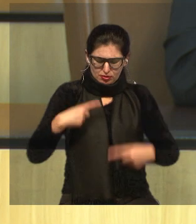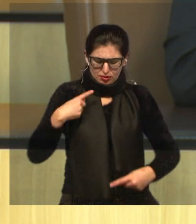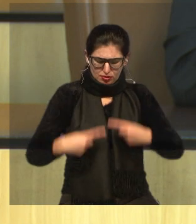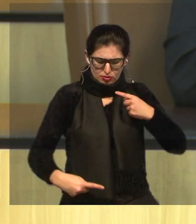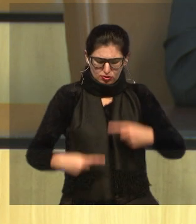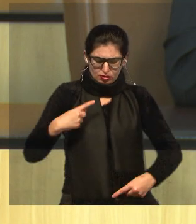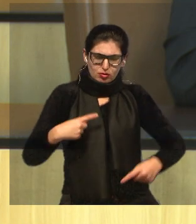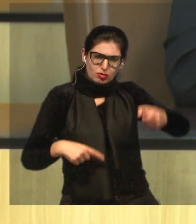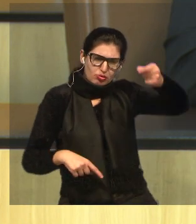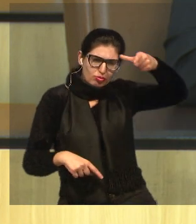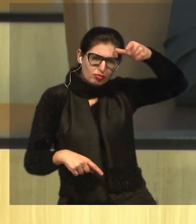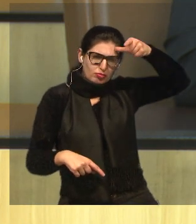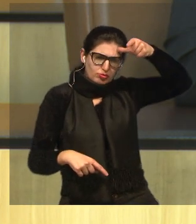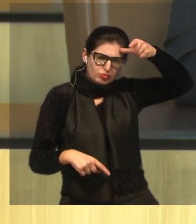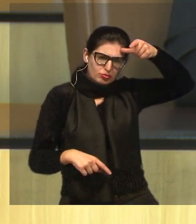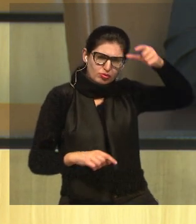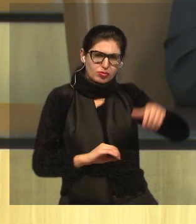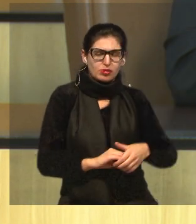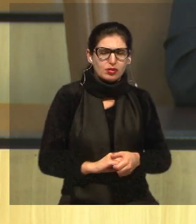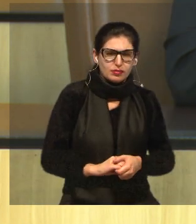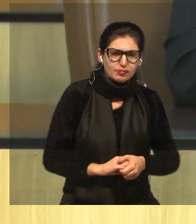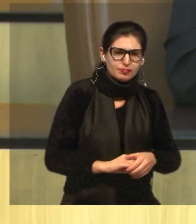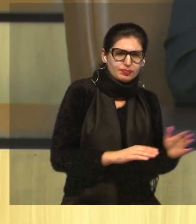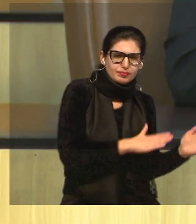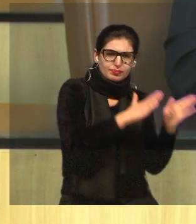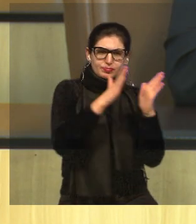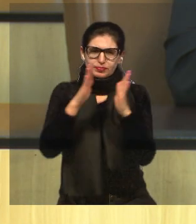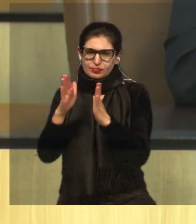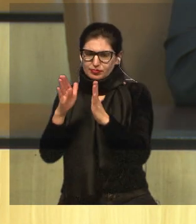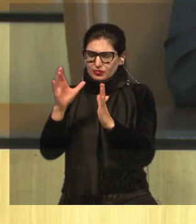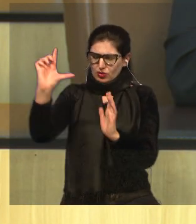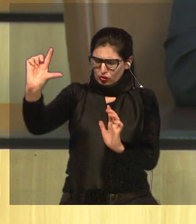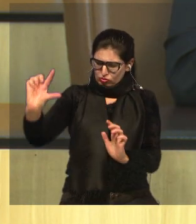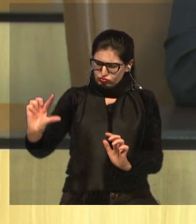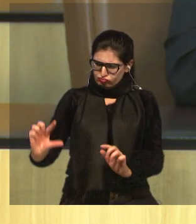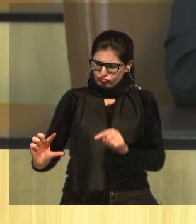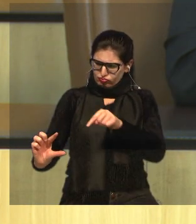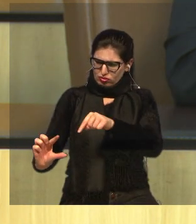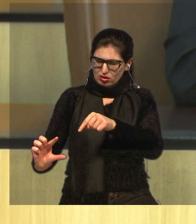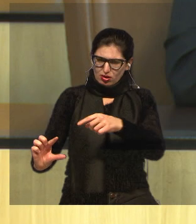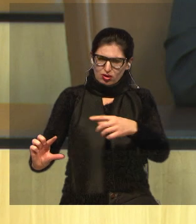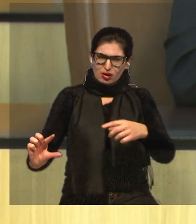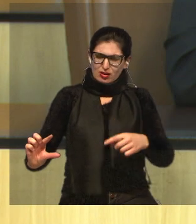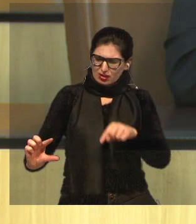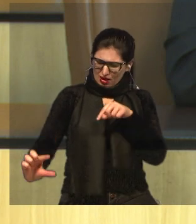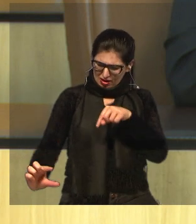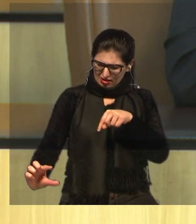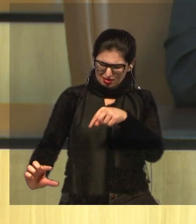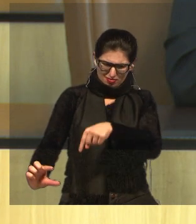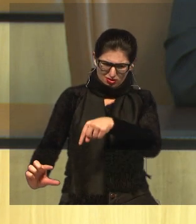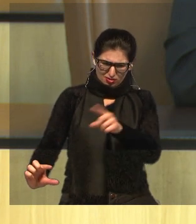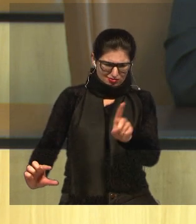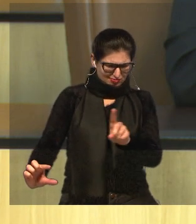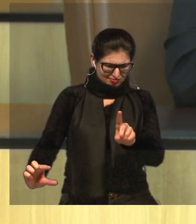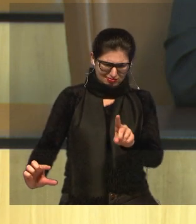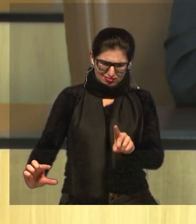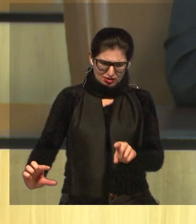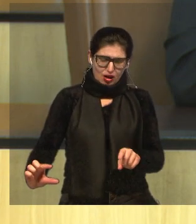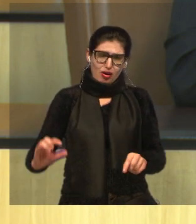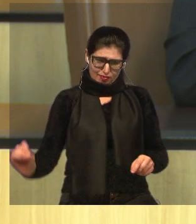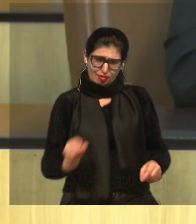ver que eles podem até ser menores, mas eles são ainda humanos. Eles sentem, eles querem participar, eles querem se